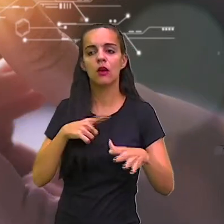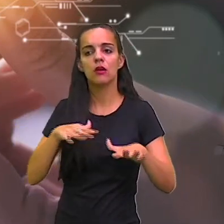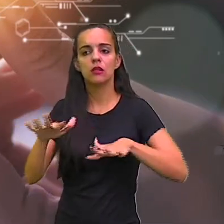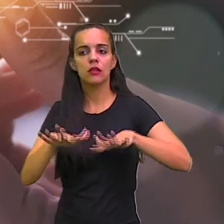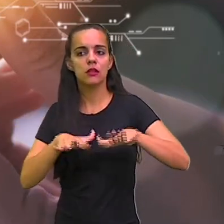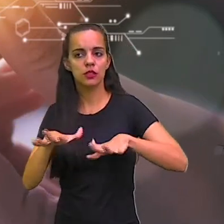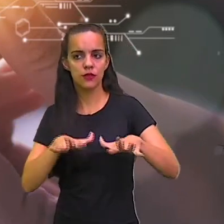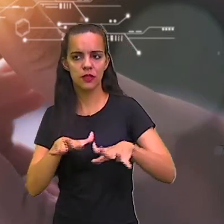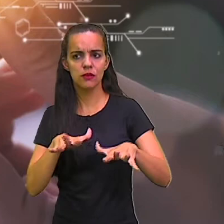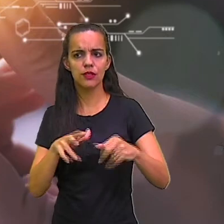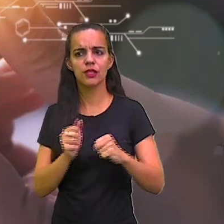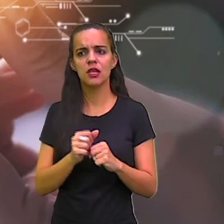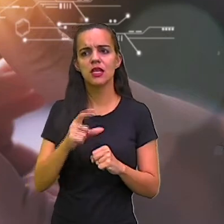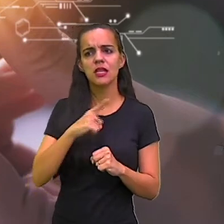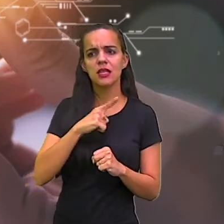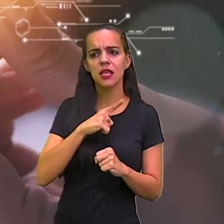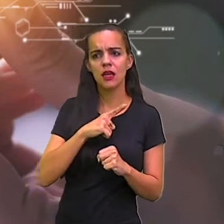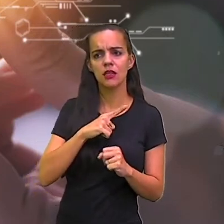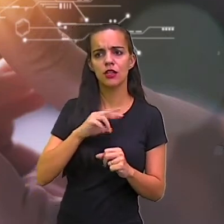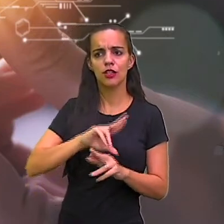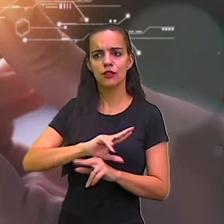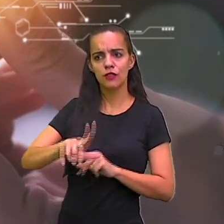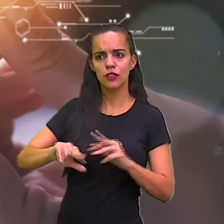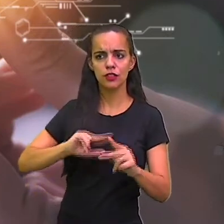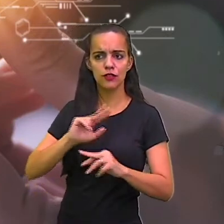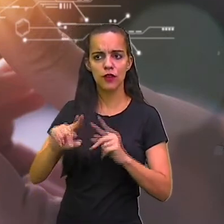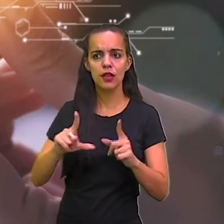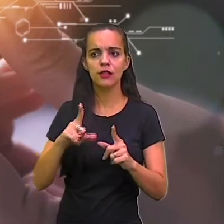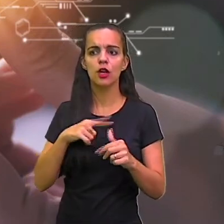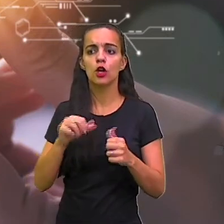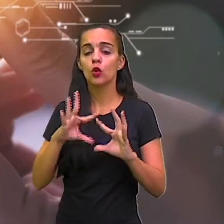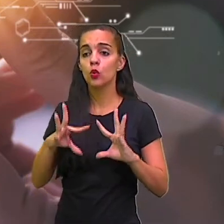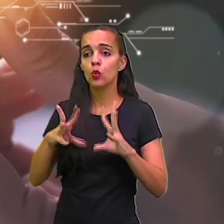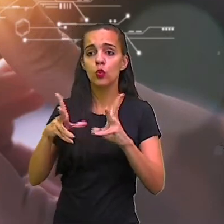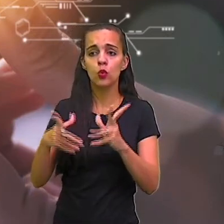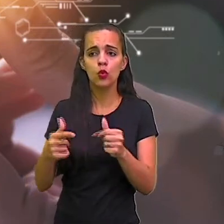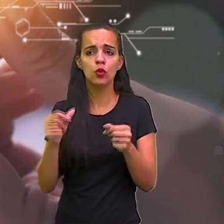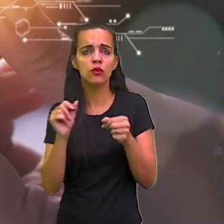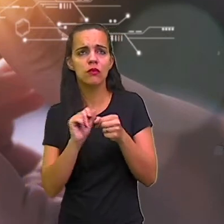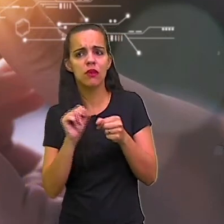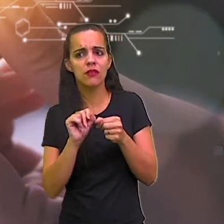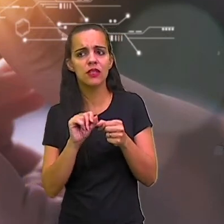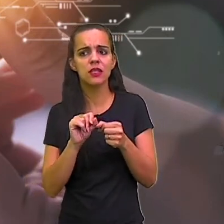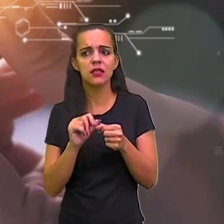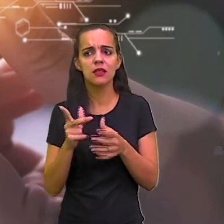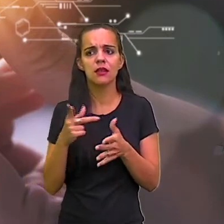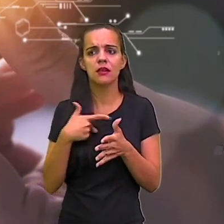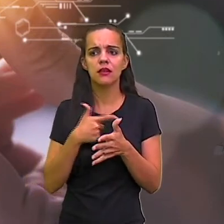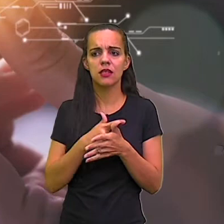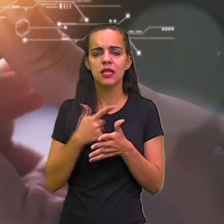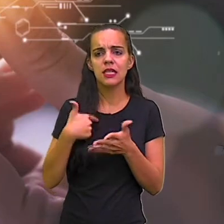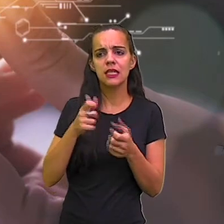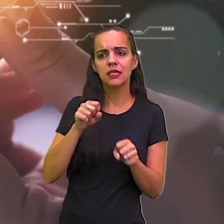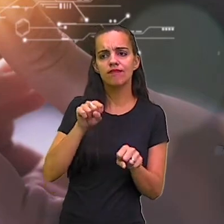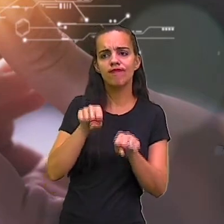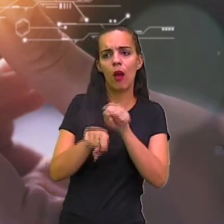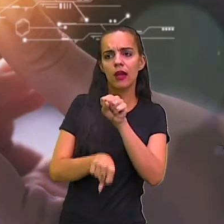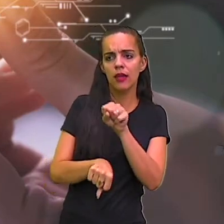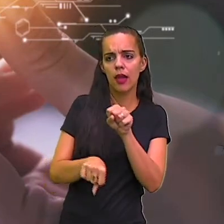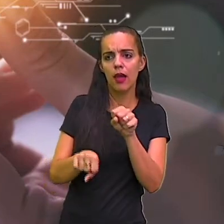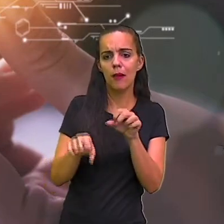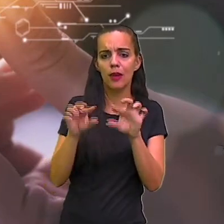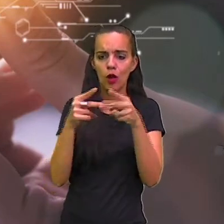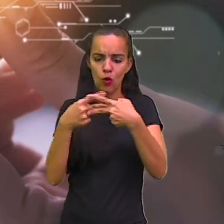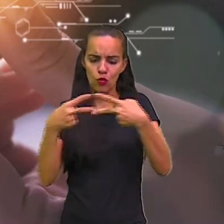de troca de Deus Olá tudo vai fazer com que o que ocorra uma quebra nesse